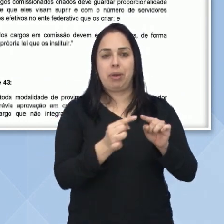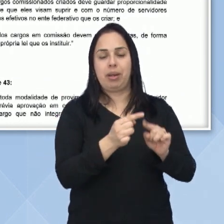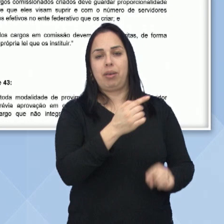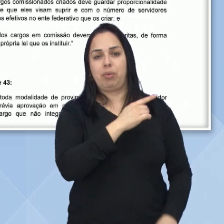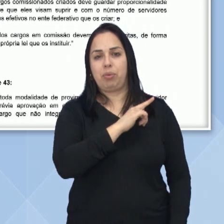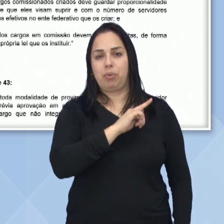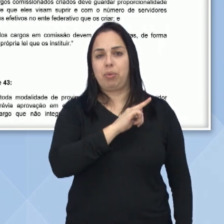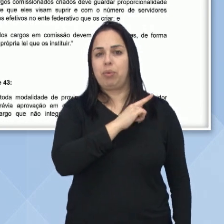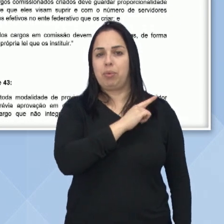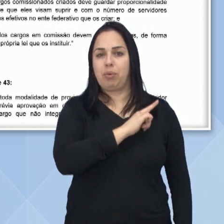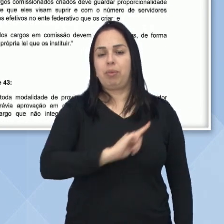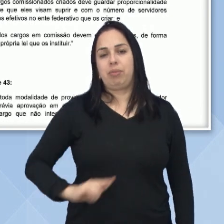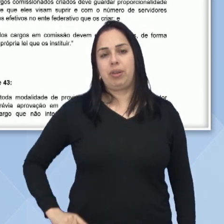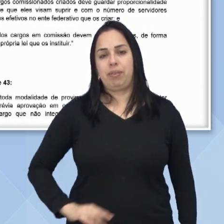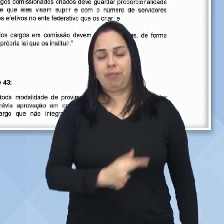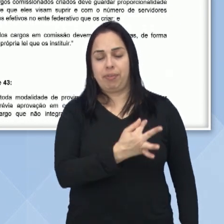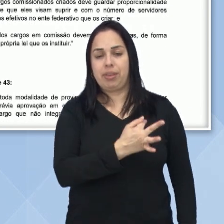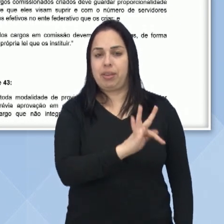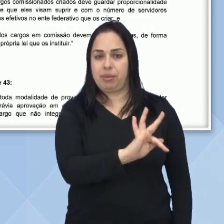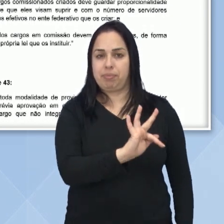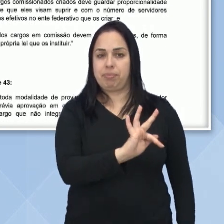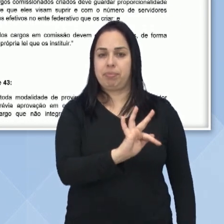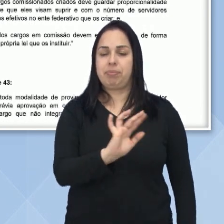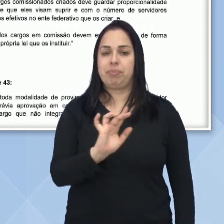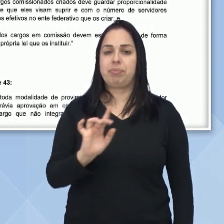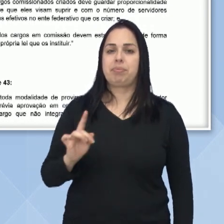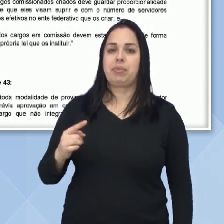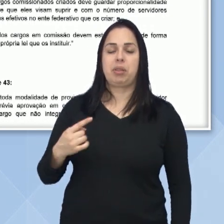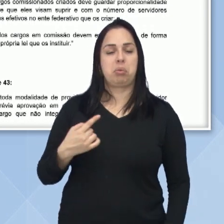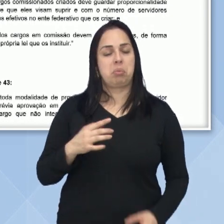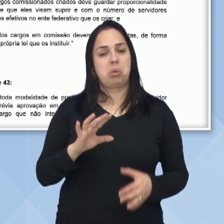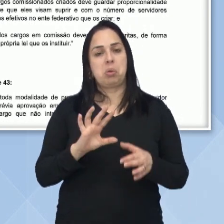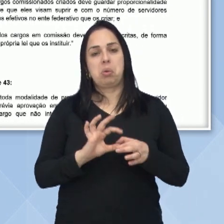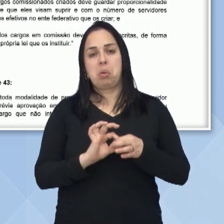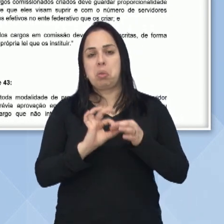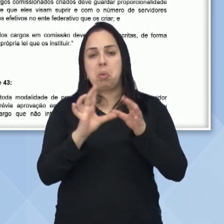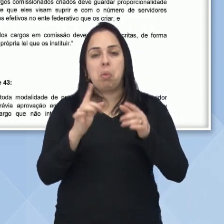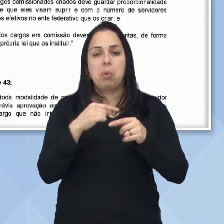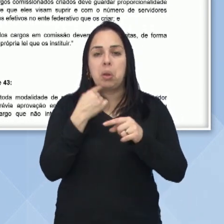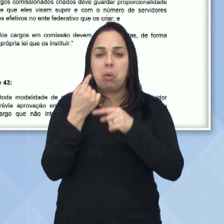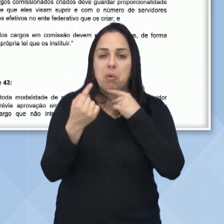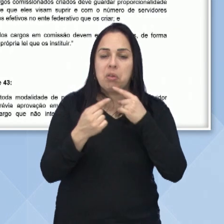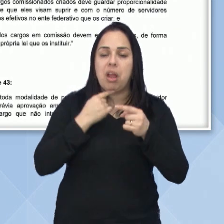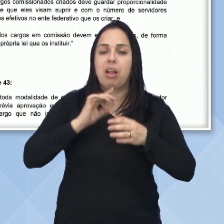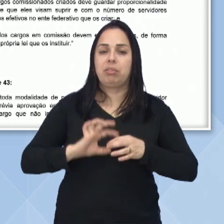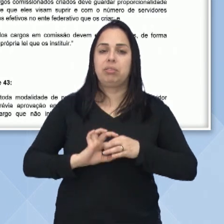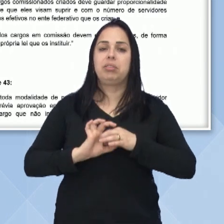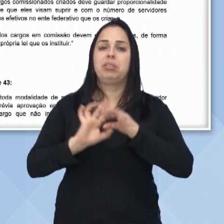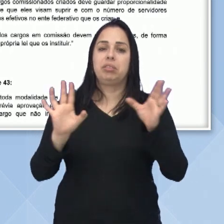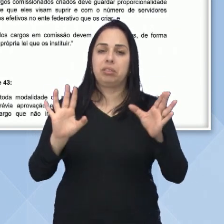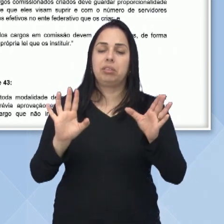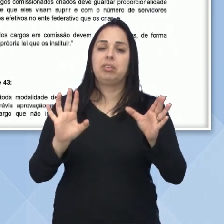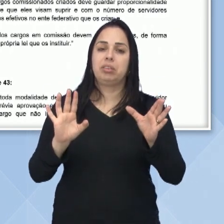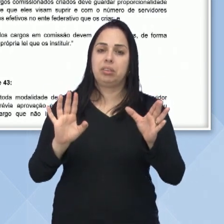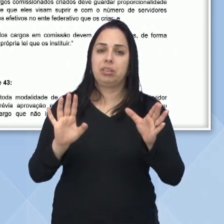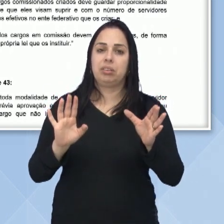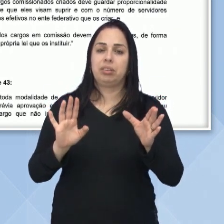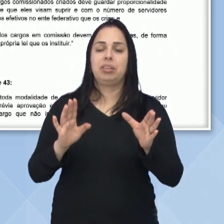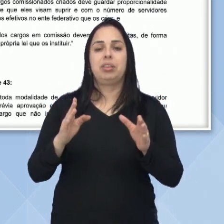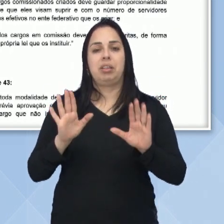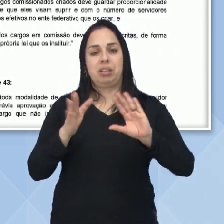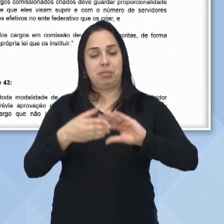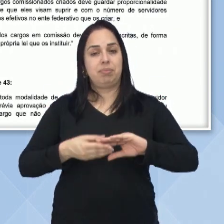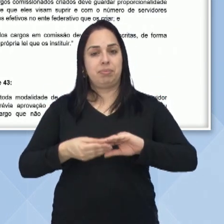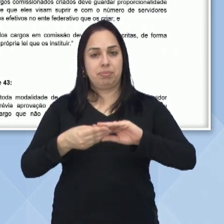federal. Colocamos à disposição para qualquer esclarecimento necessário, com os melhores